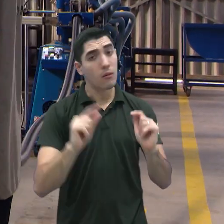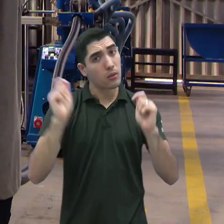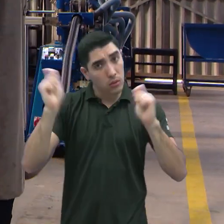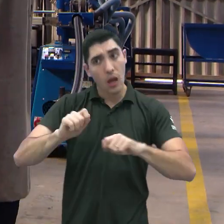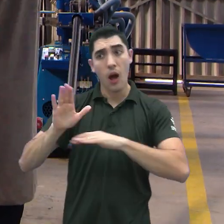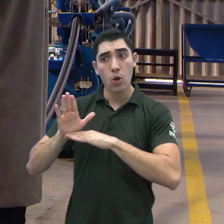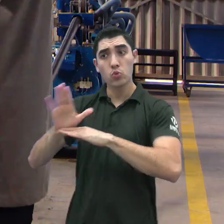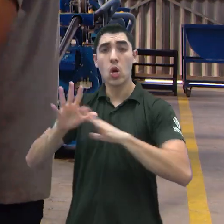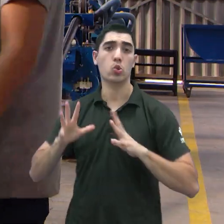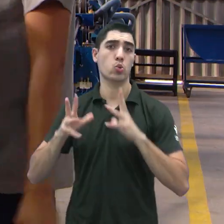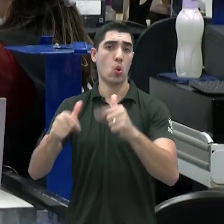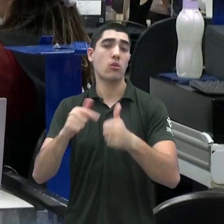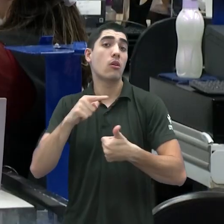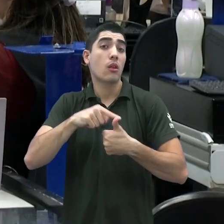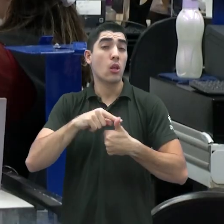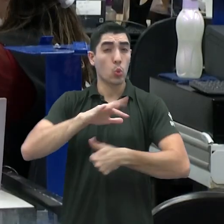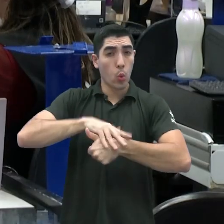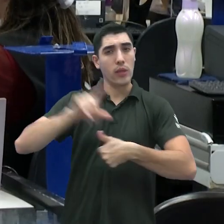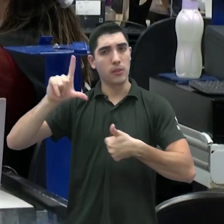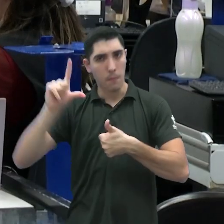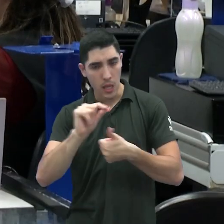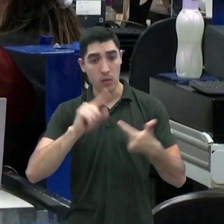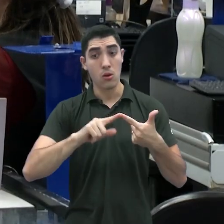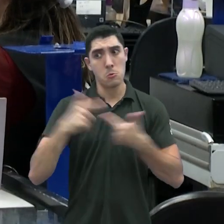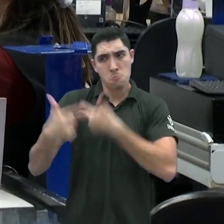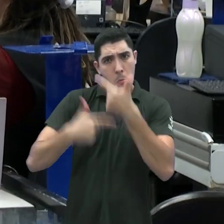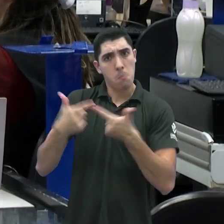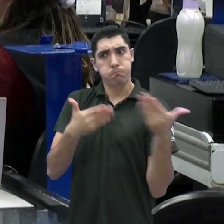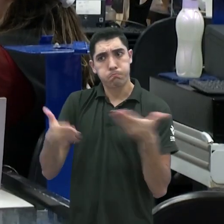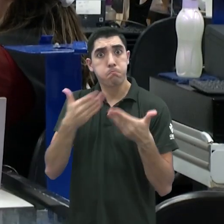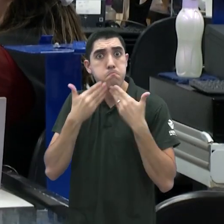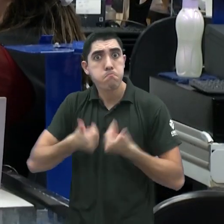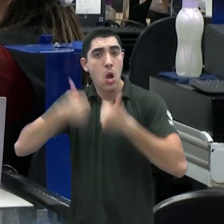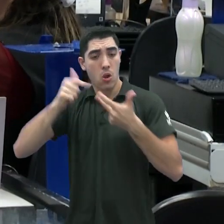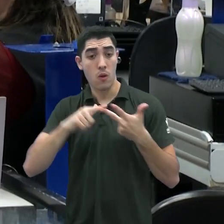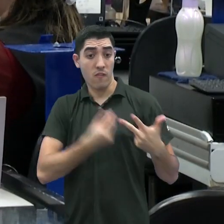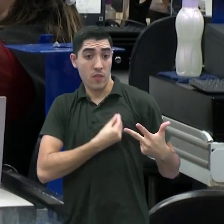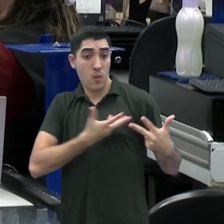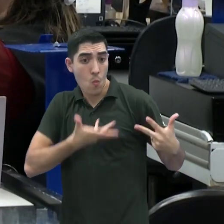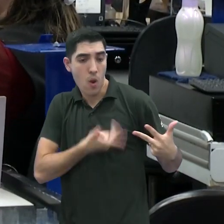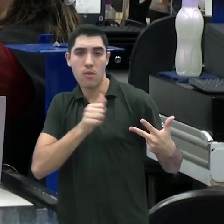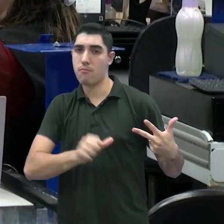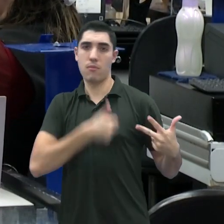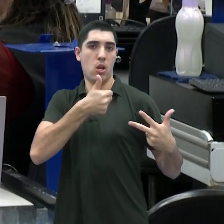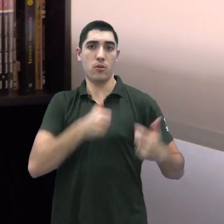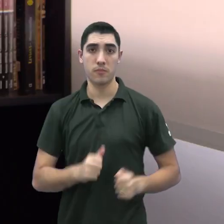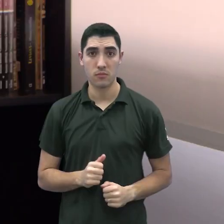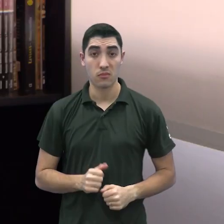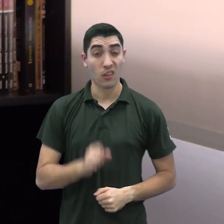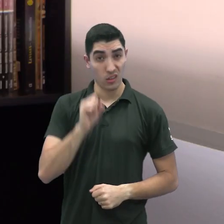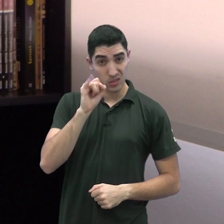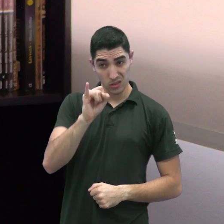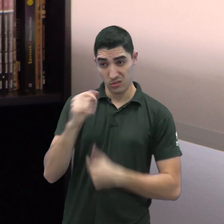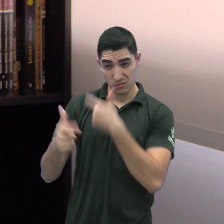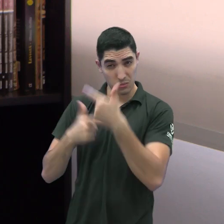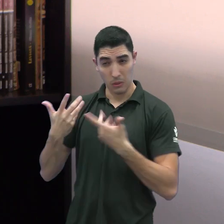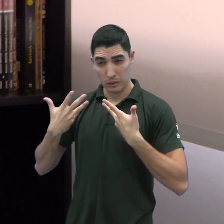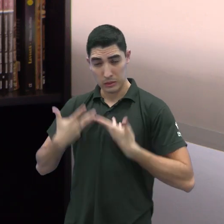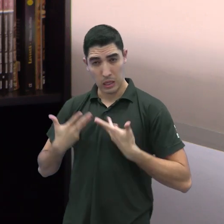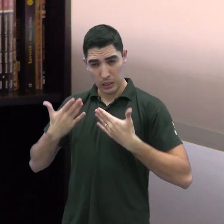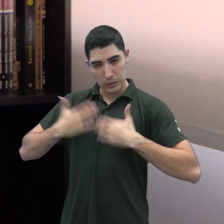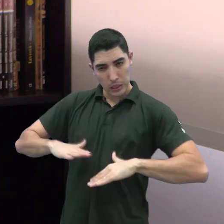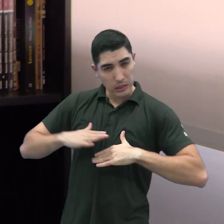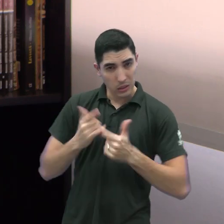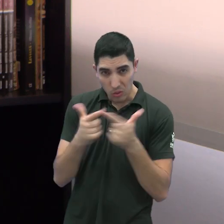podem trazer benefícios para todos: menos doenças, mais produtividade e melhor qualidade de vida. Jornada sem